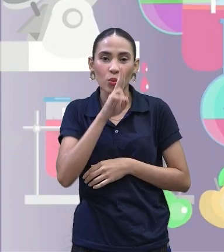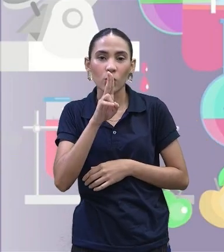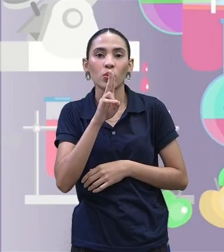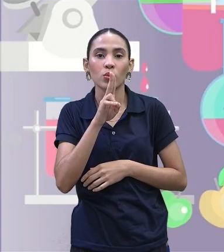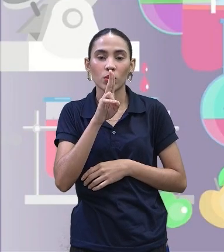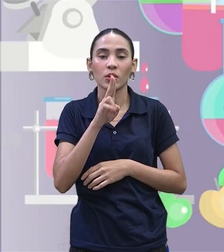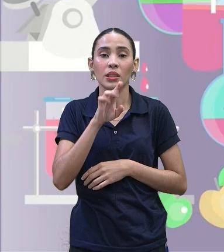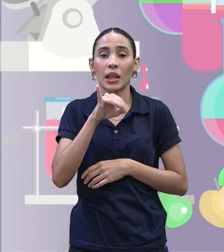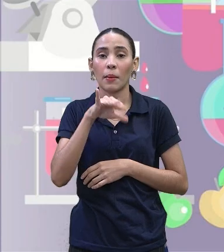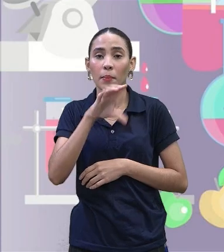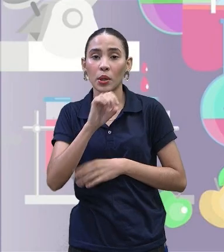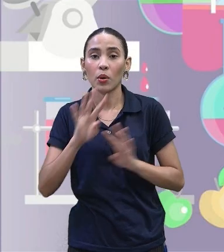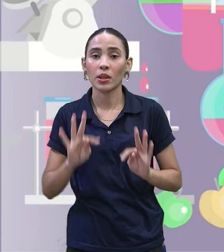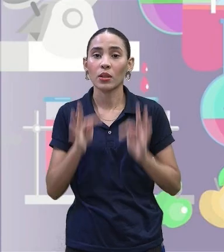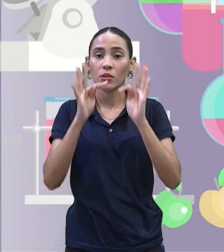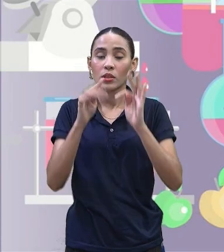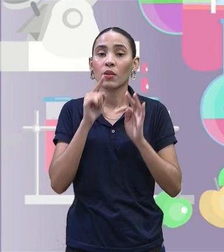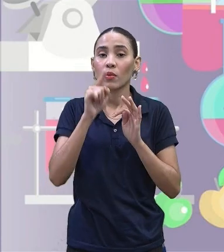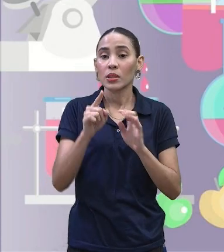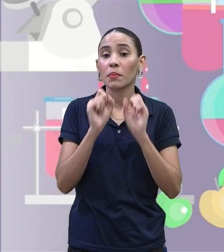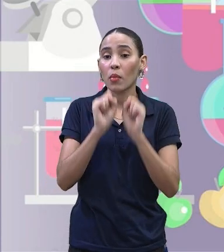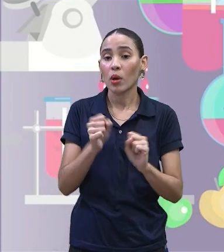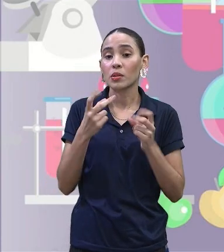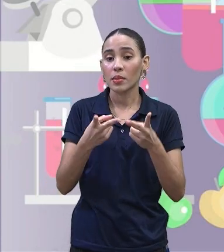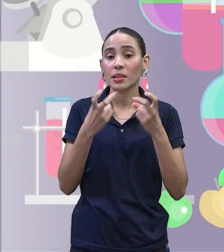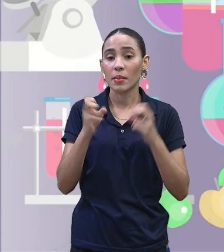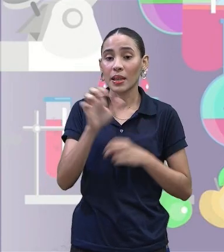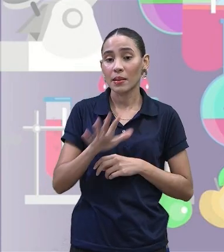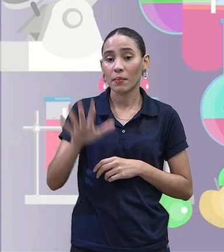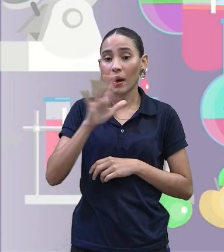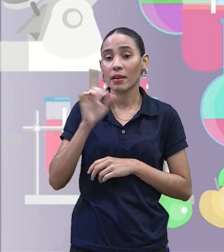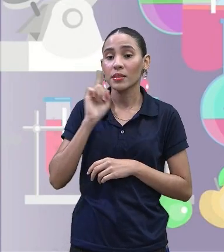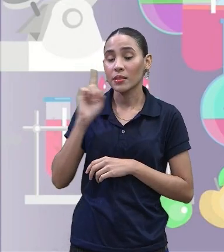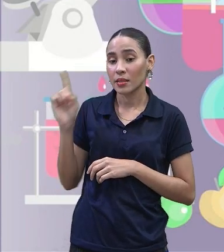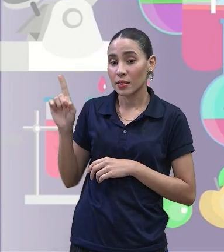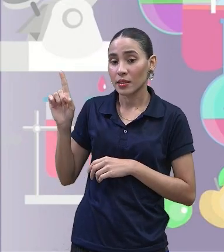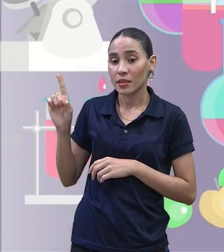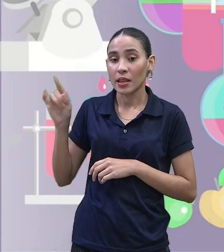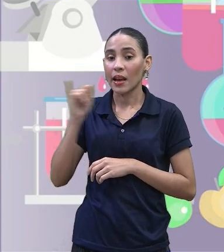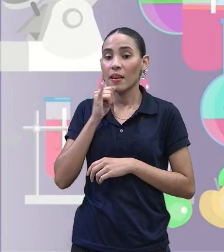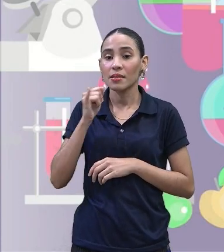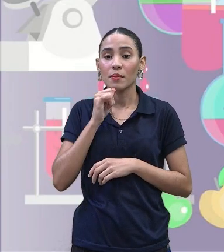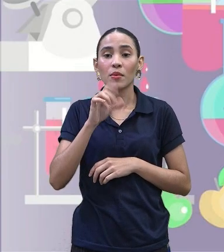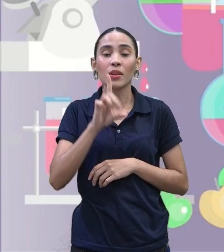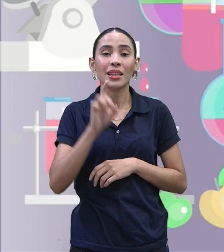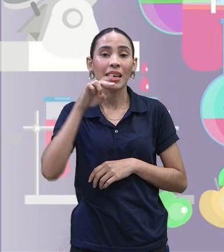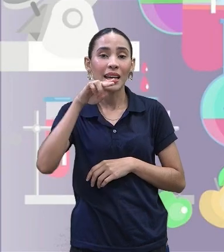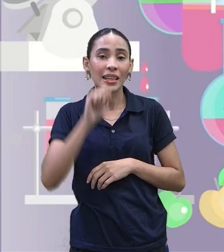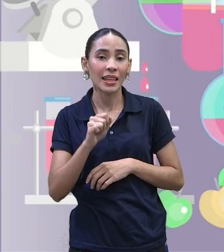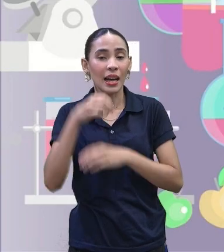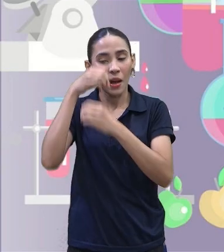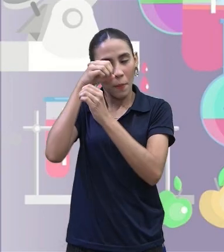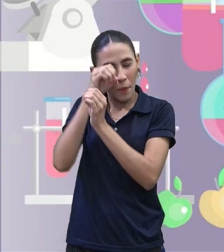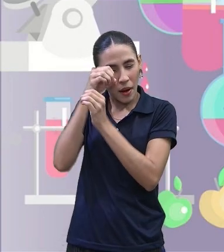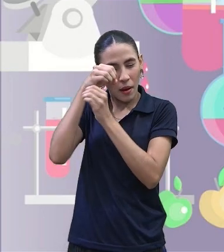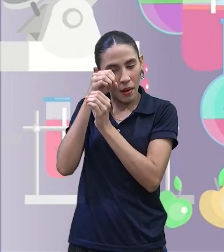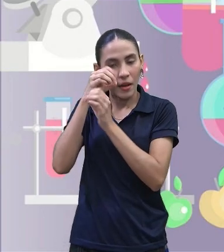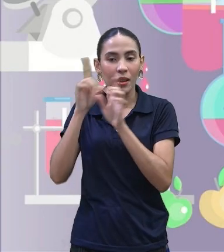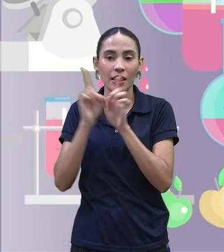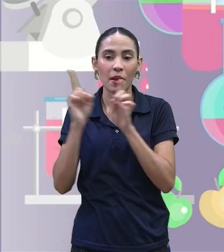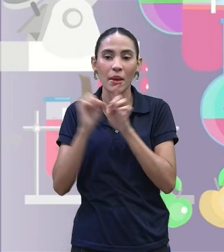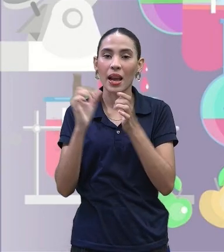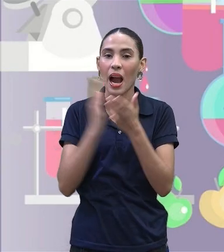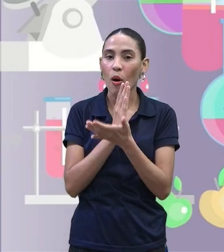dessa biotecnologia, vocês podem até verificar aqui na imagem que a gente vê, vê DNA, vê microscópio, a gente vê